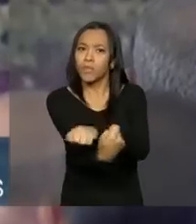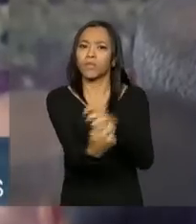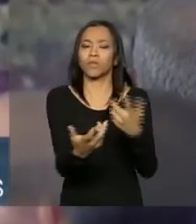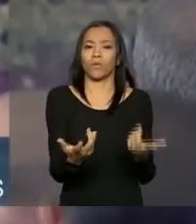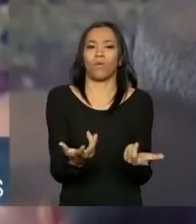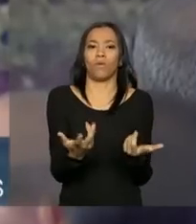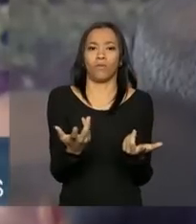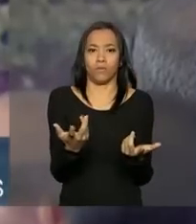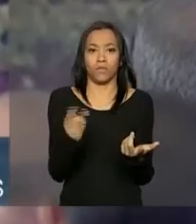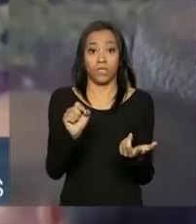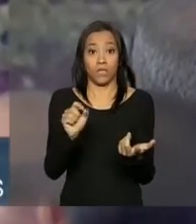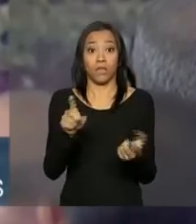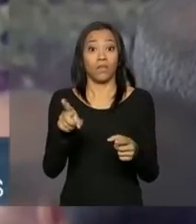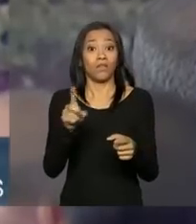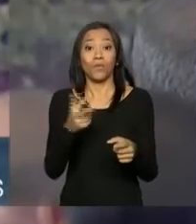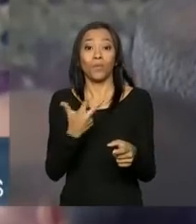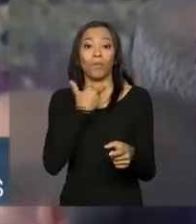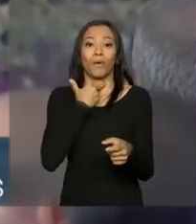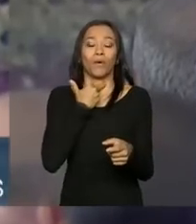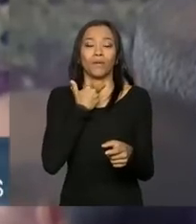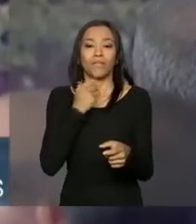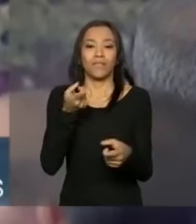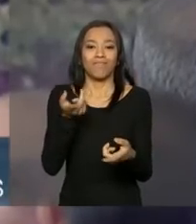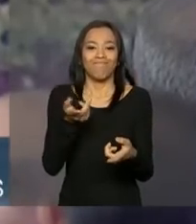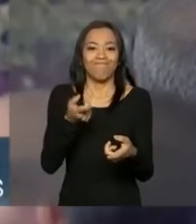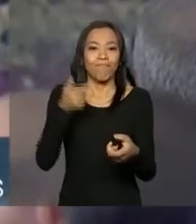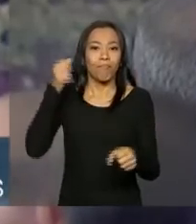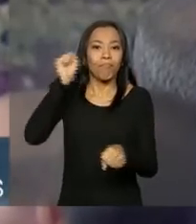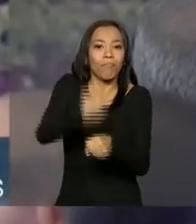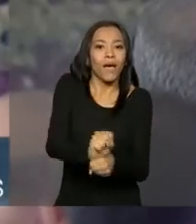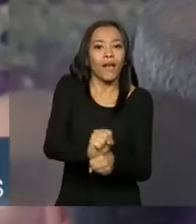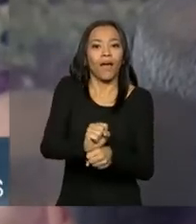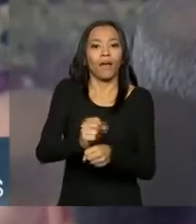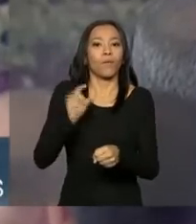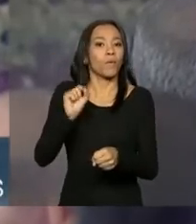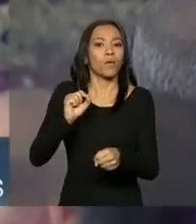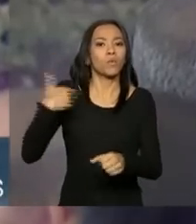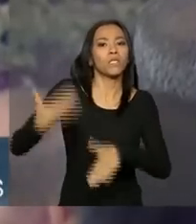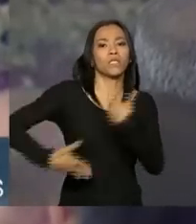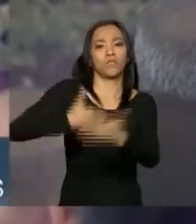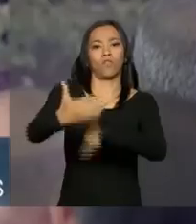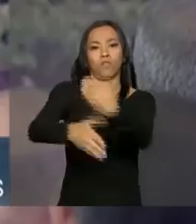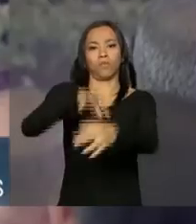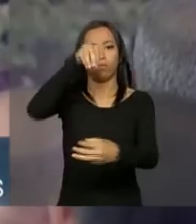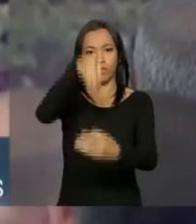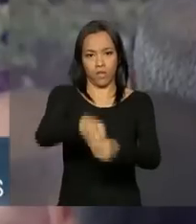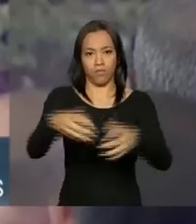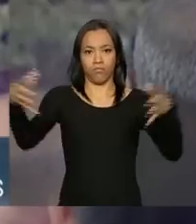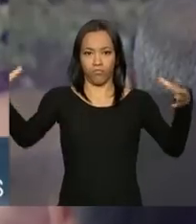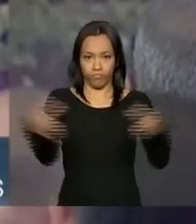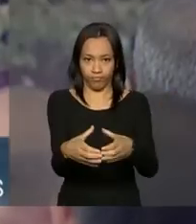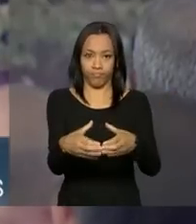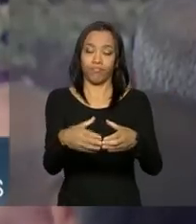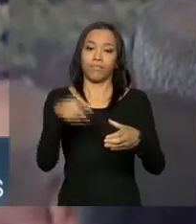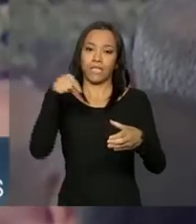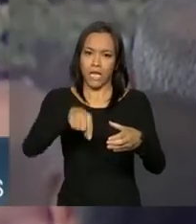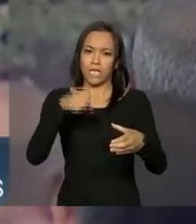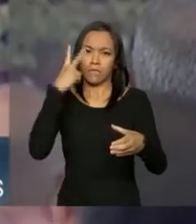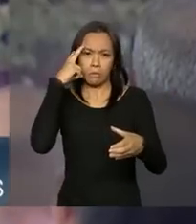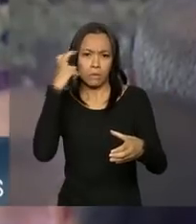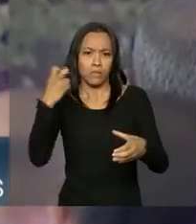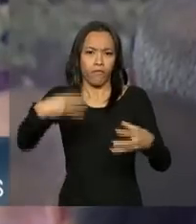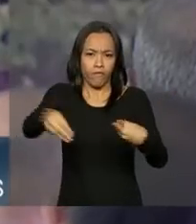não podem interromper um processo que as Forças Armadas, com diligência e